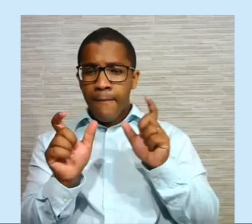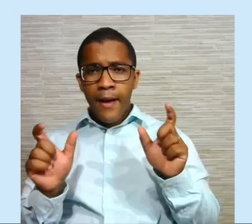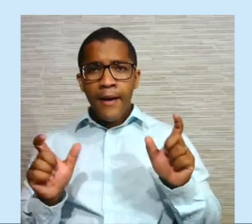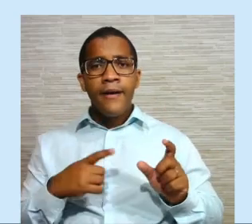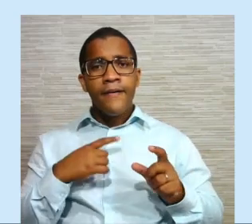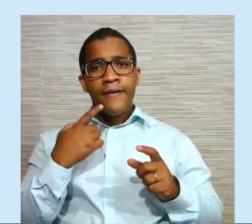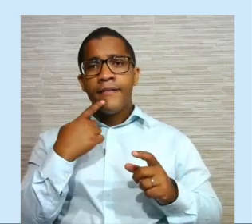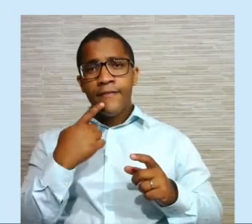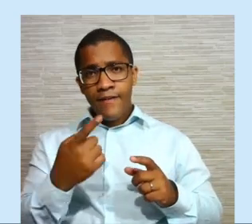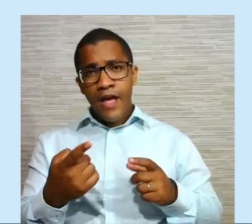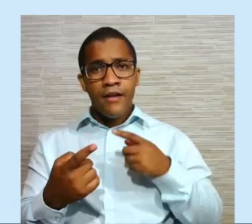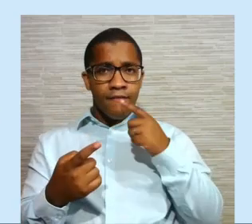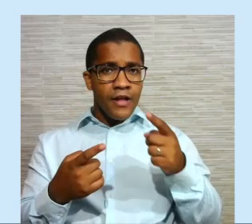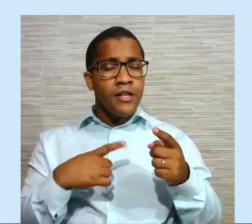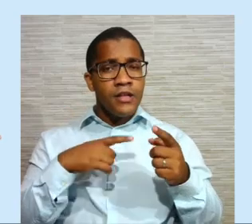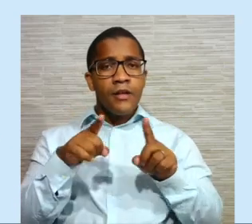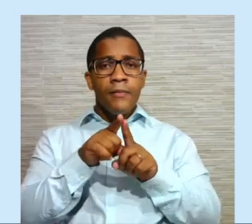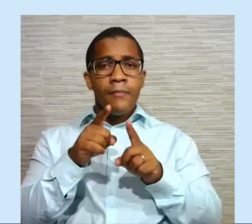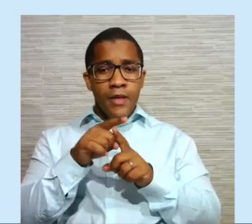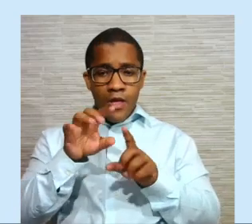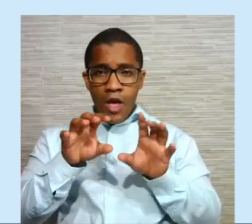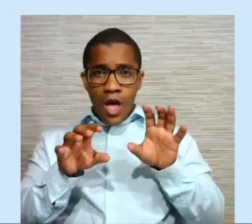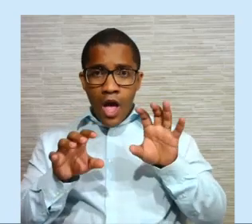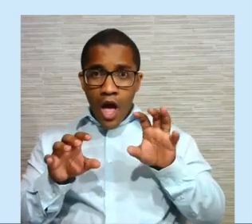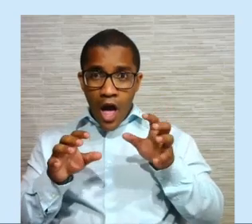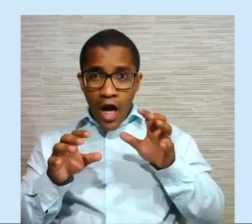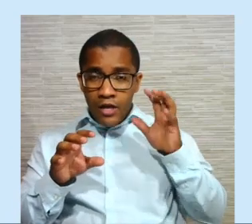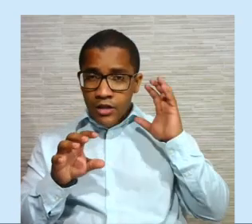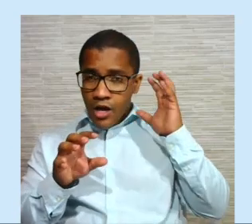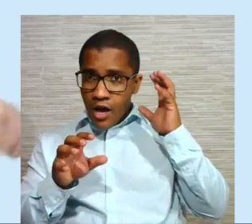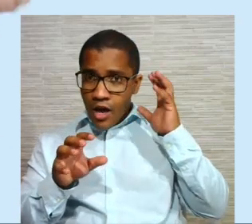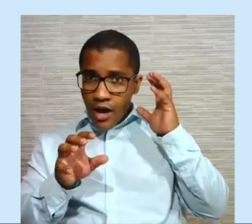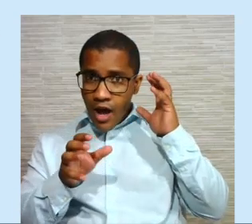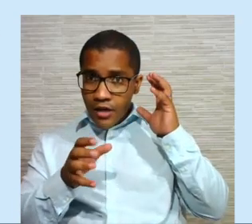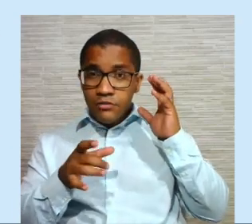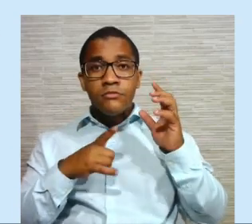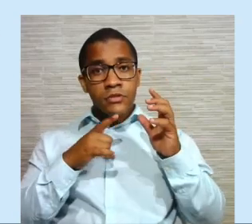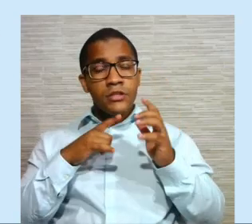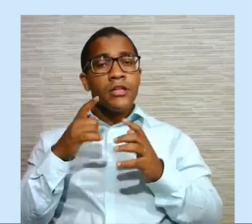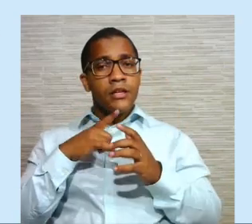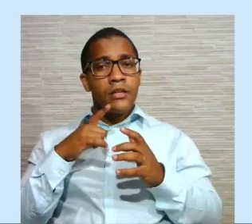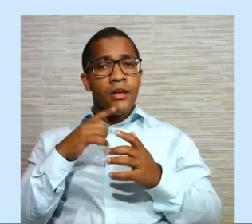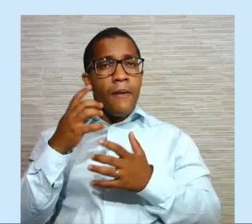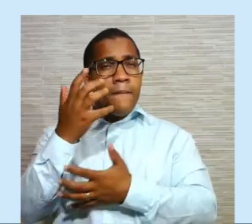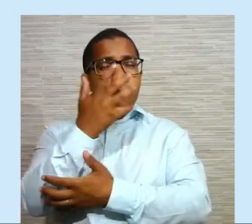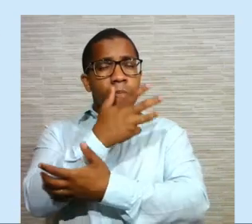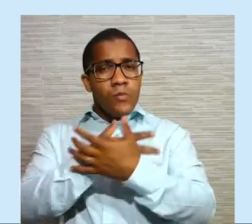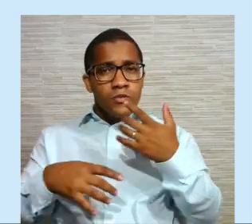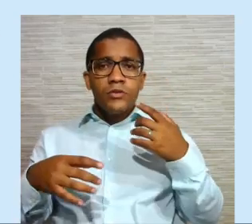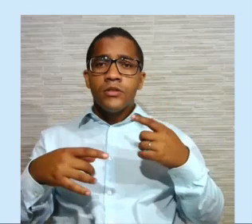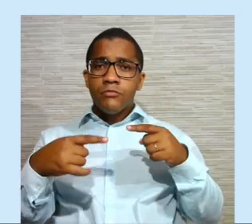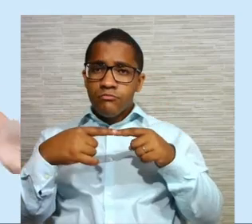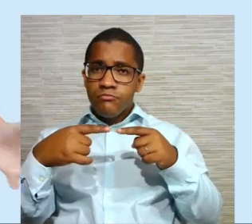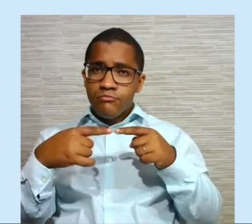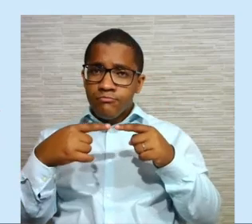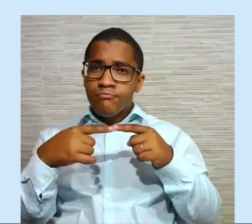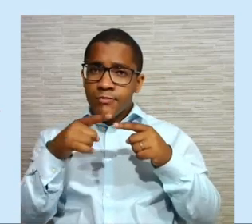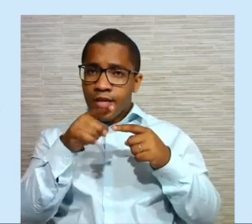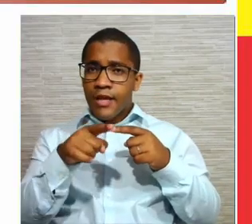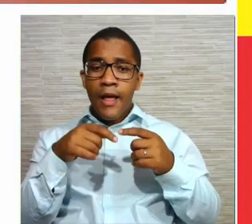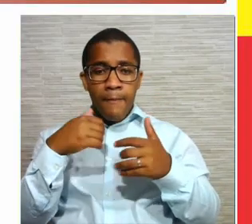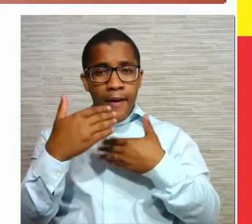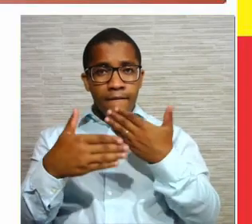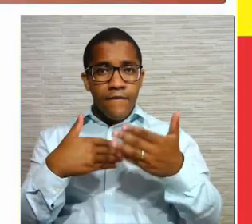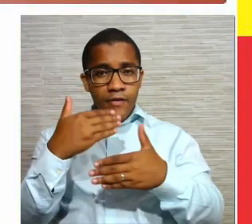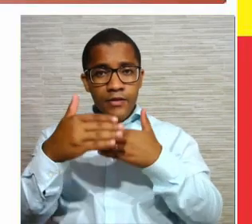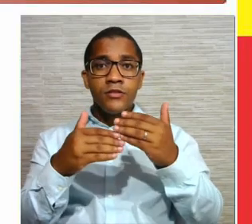rádios, então todo canto você ouvia músicas nesse estilo e que ajudou, né, o desenvolvimento